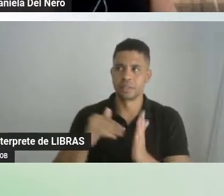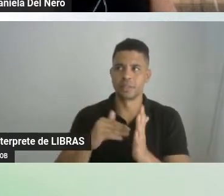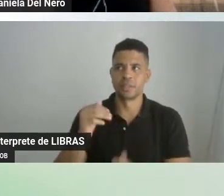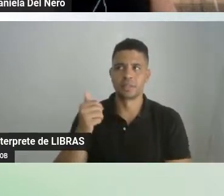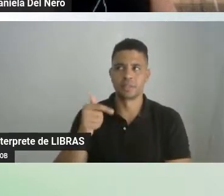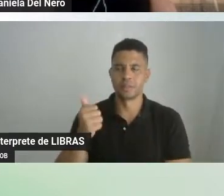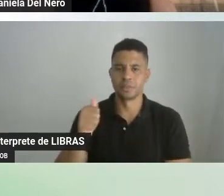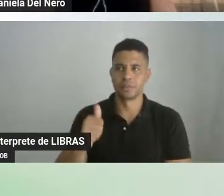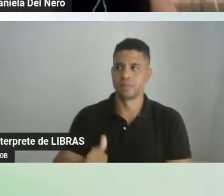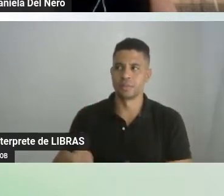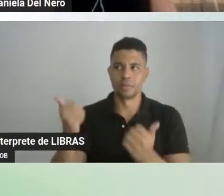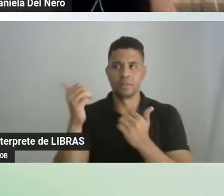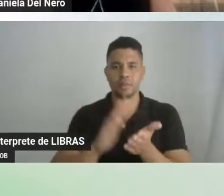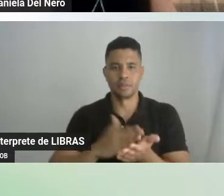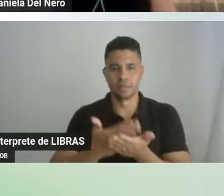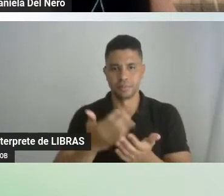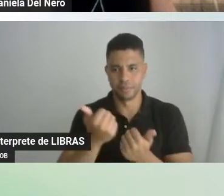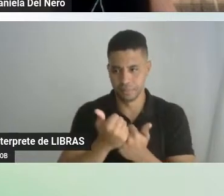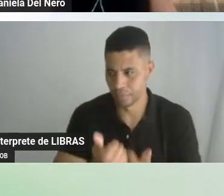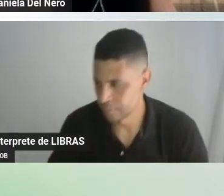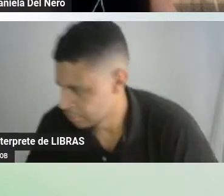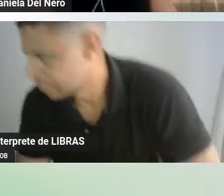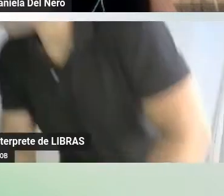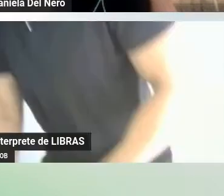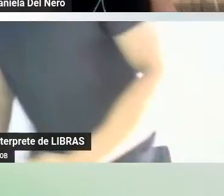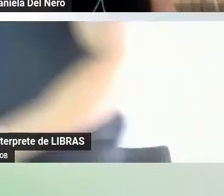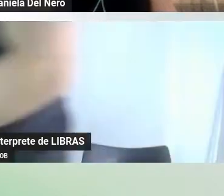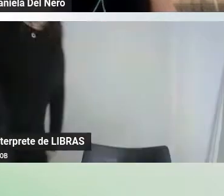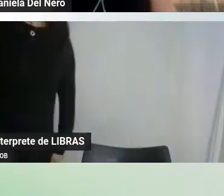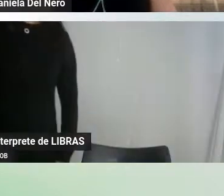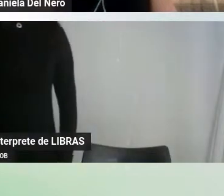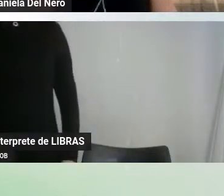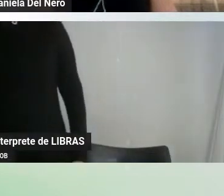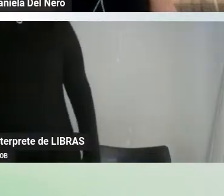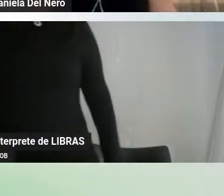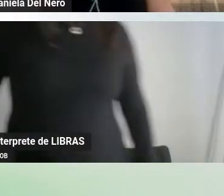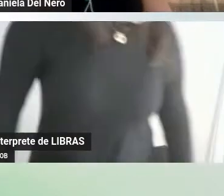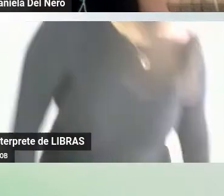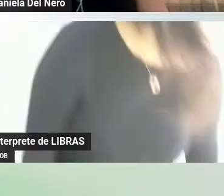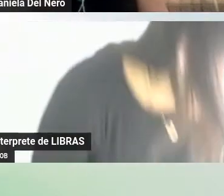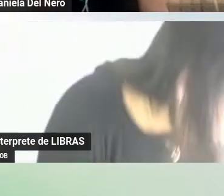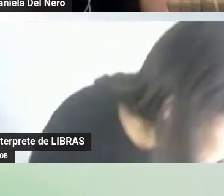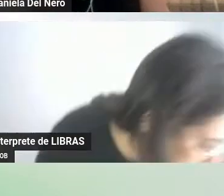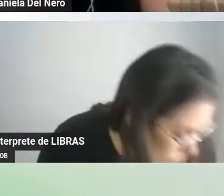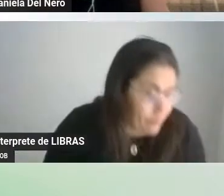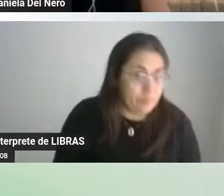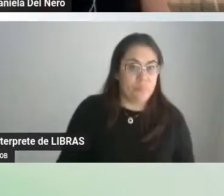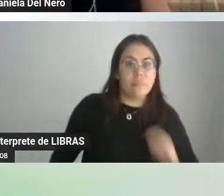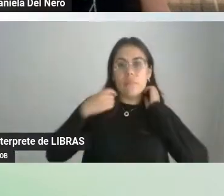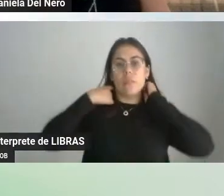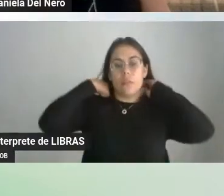Professora Silvia, posso começar? Por favor. Acredito que seja um tema que é muito difícil a gente falar